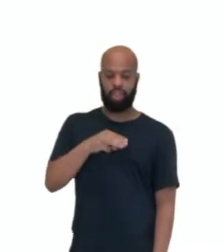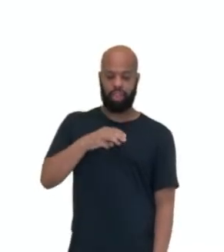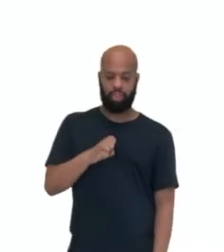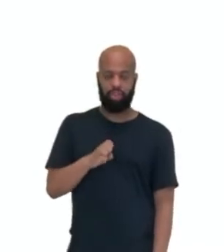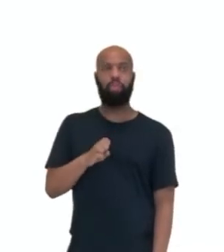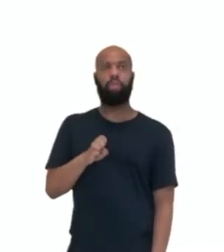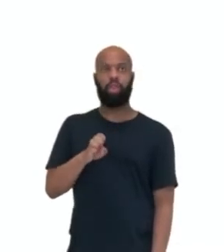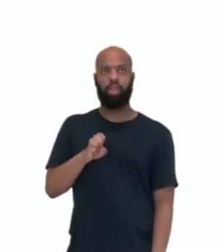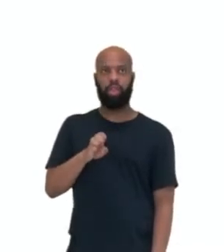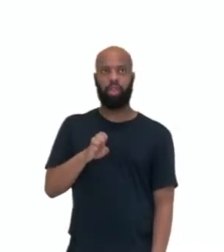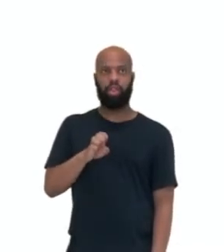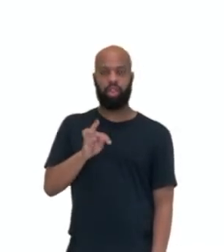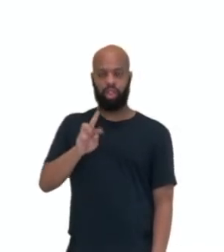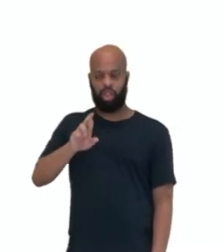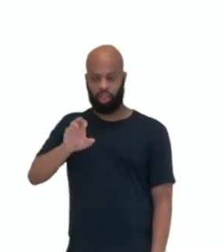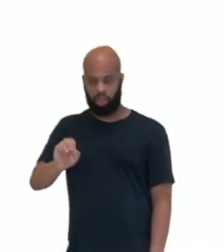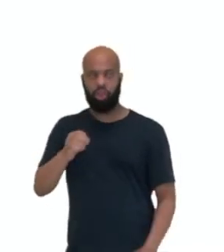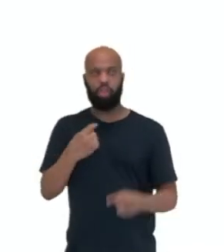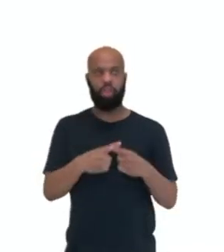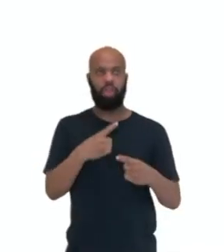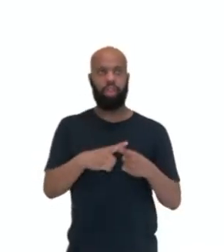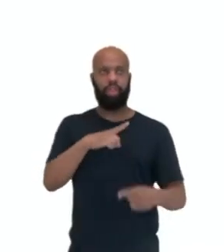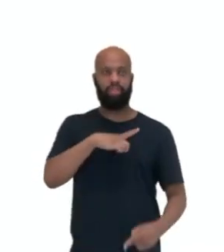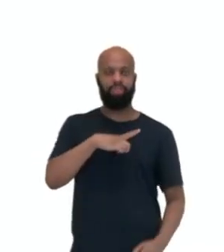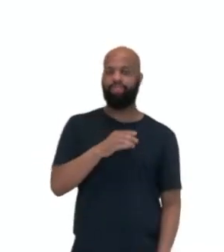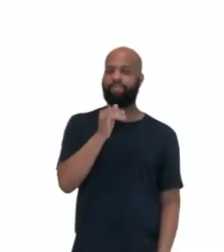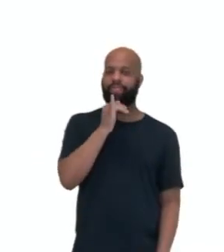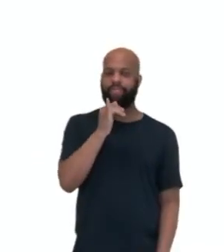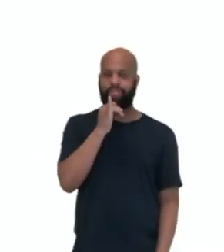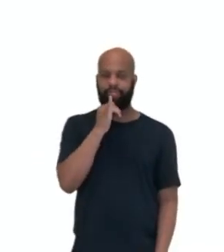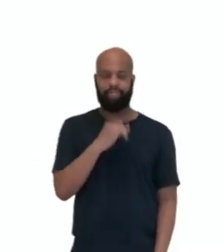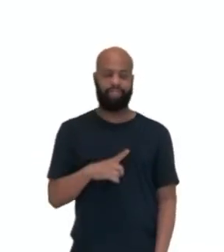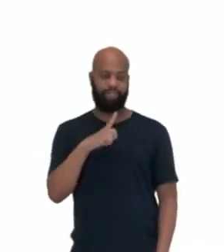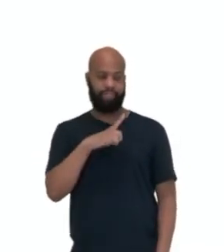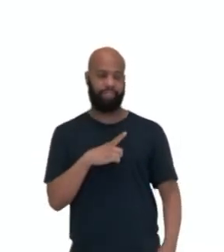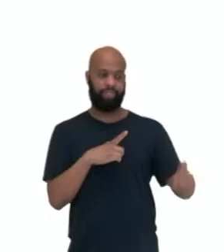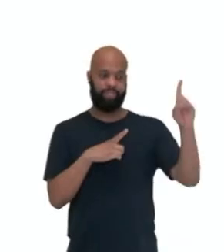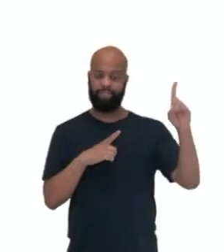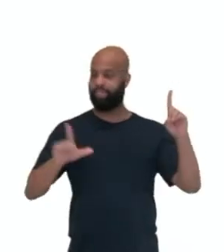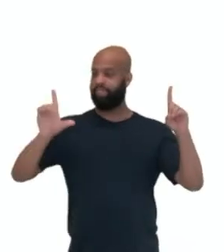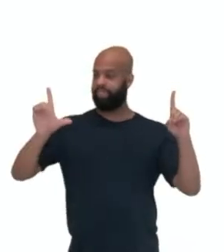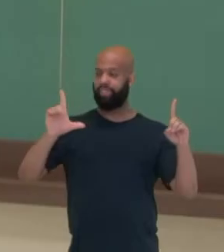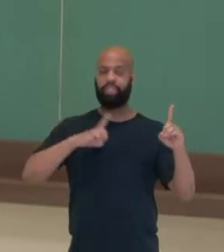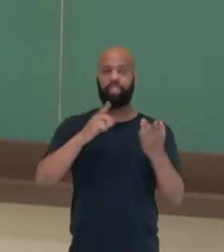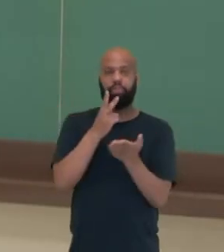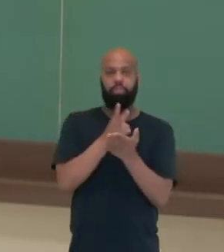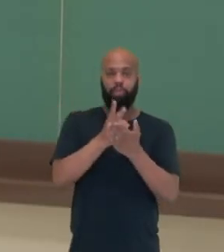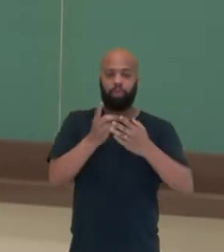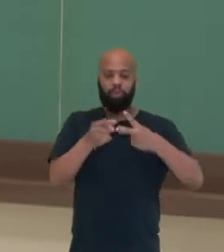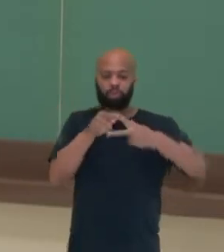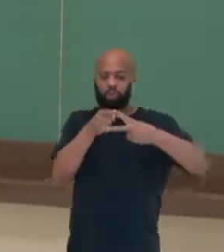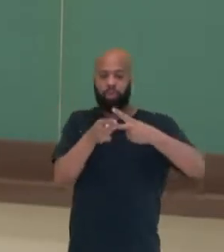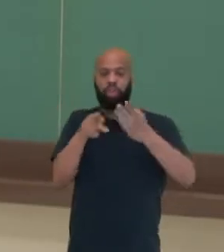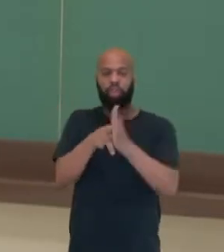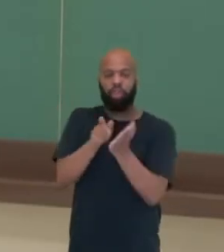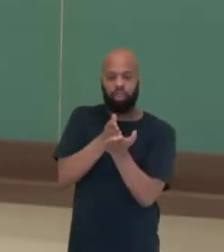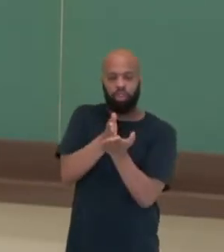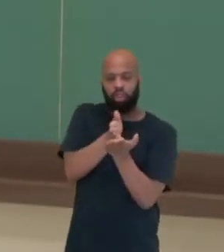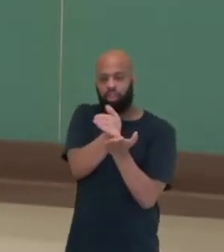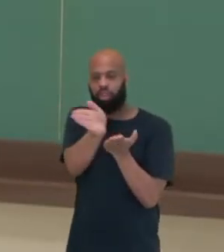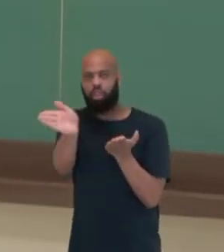isômero opticamente ativo, D e L, os quais apresentam o mesmo ângulo de desvio, são